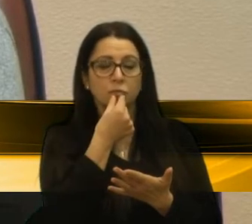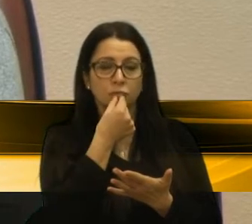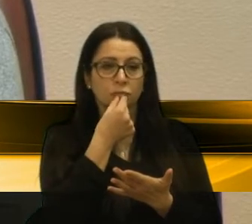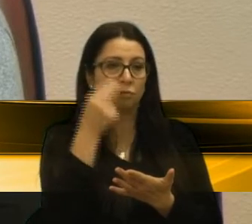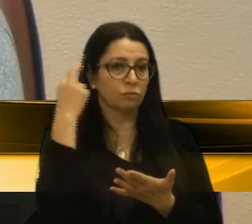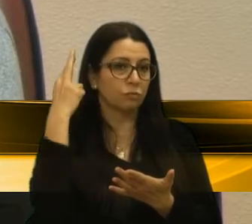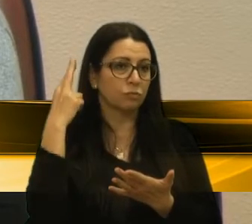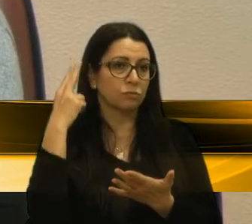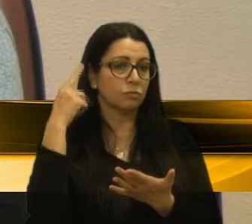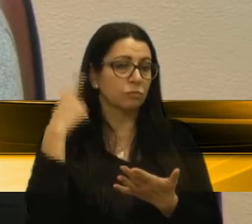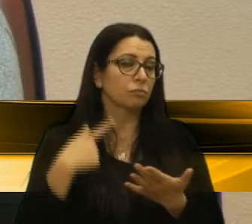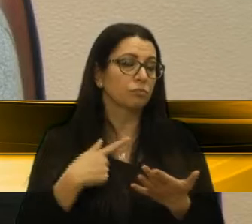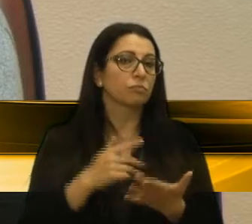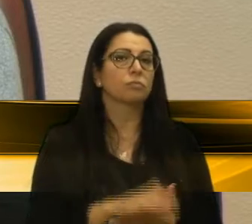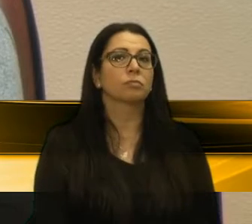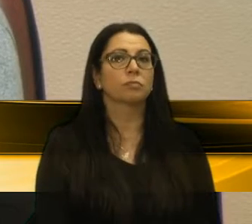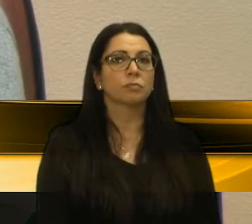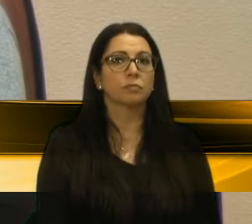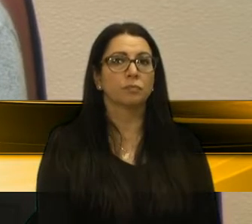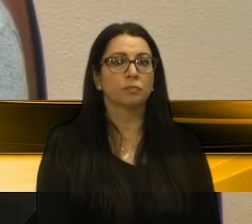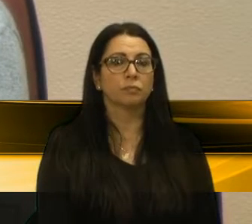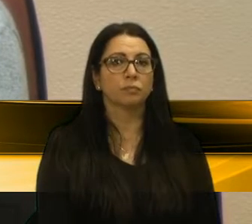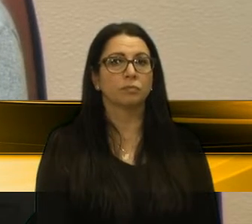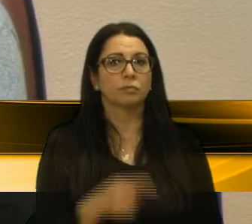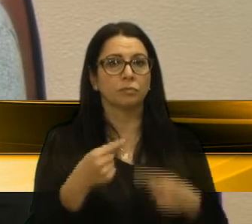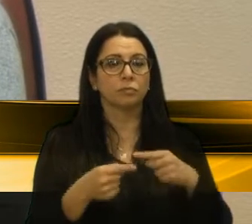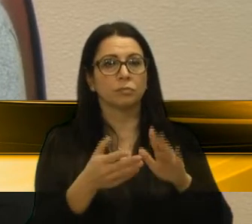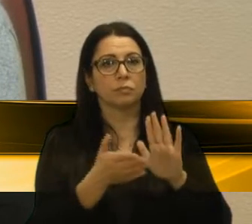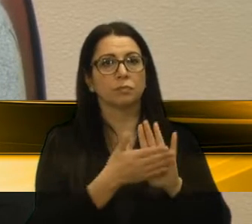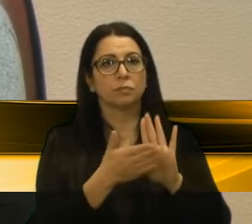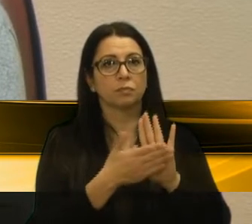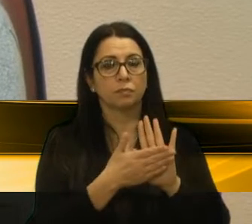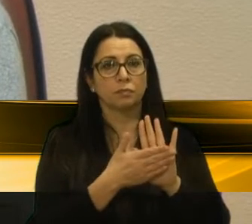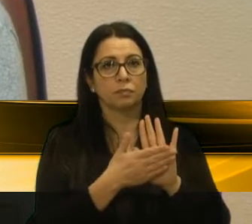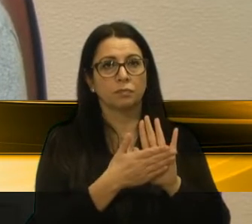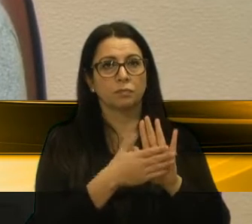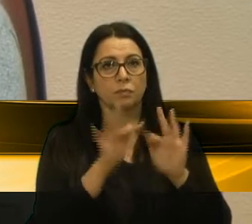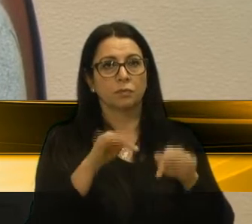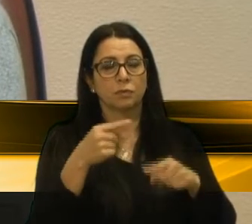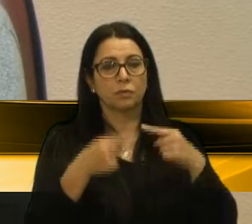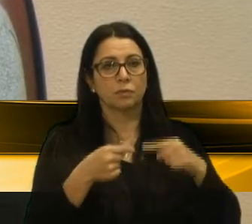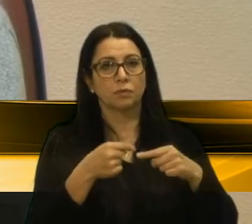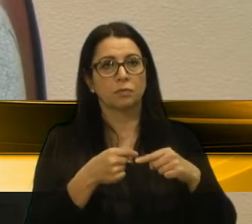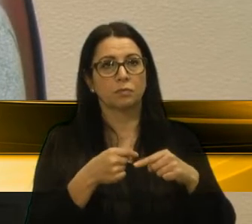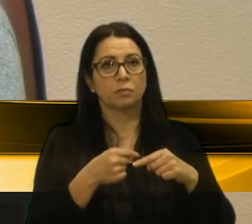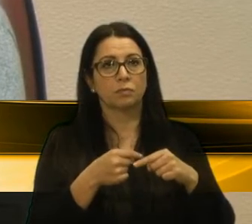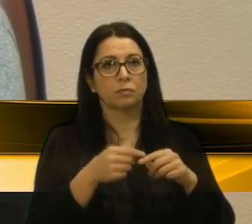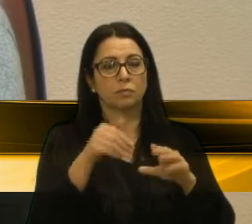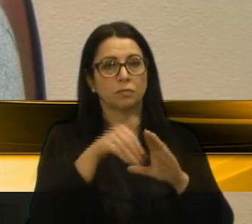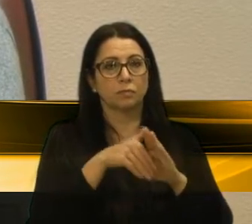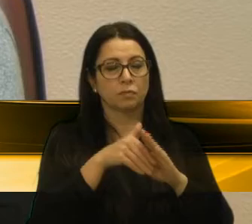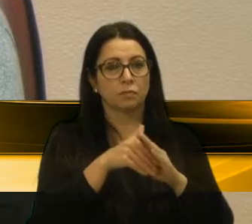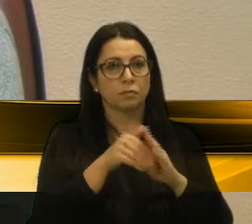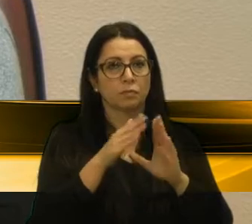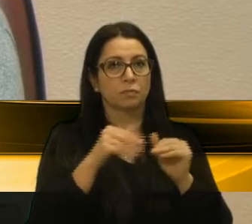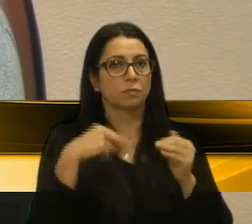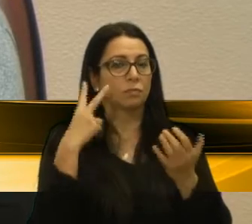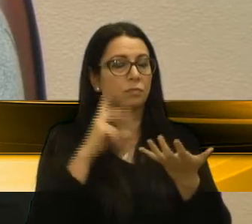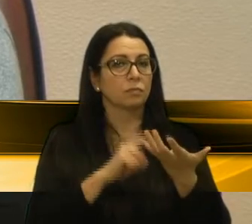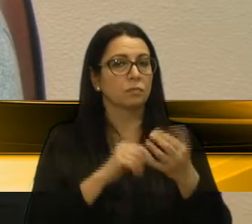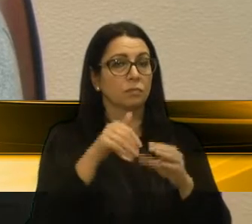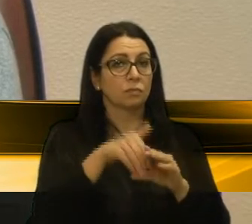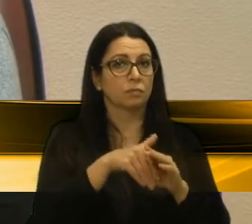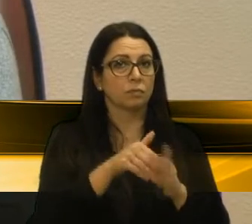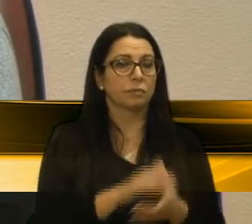Gladys Frisso. Em discussão a proposta, encerrada a discussão, em votação, solicito